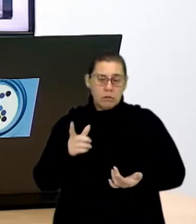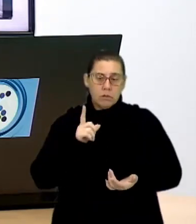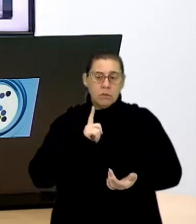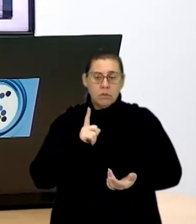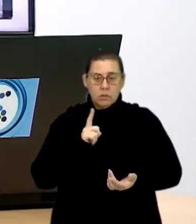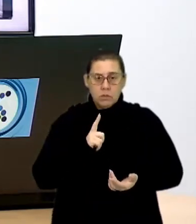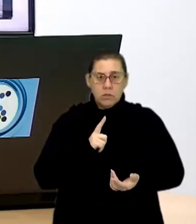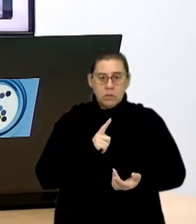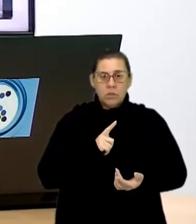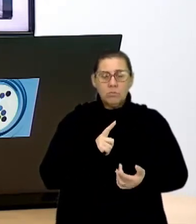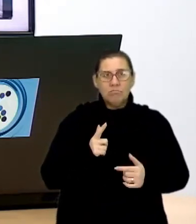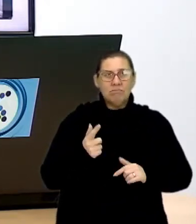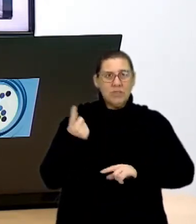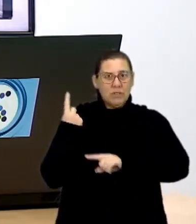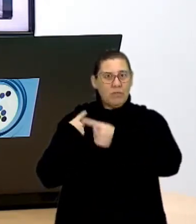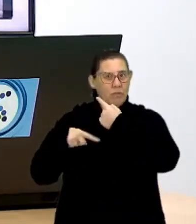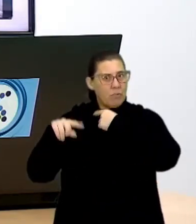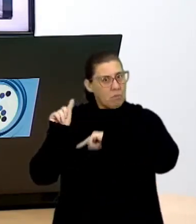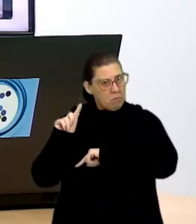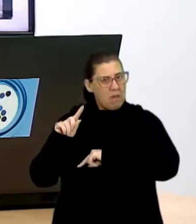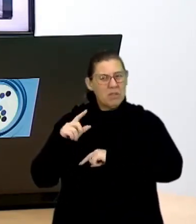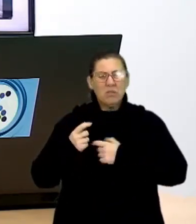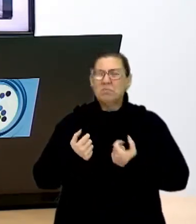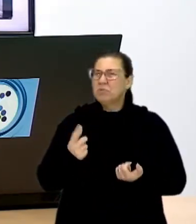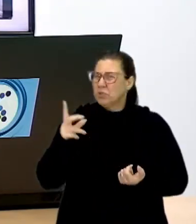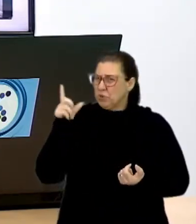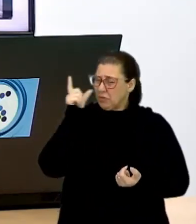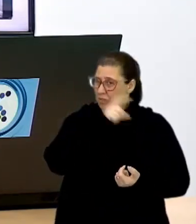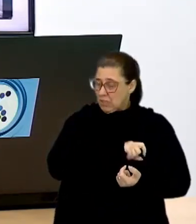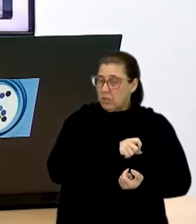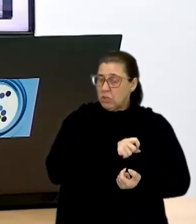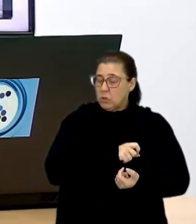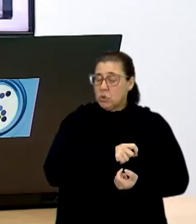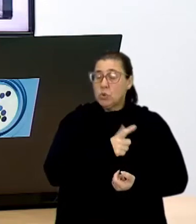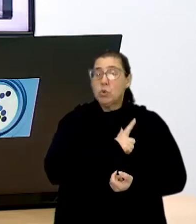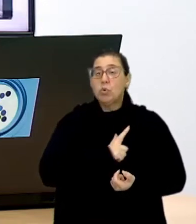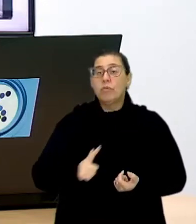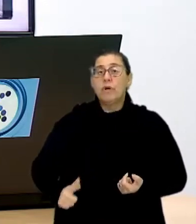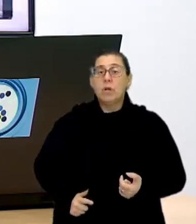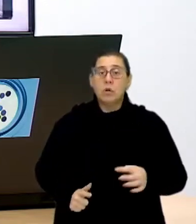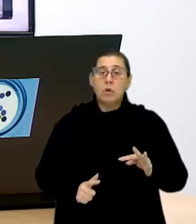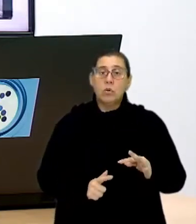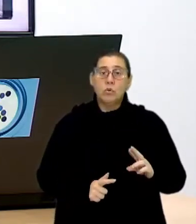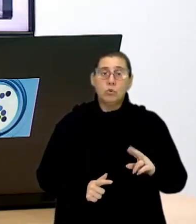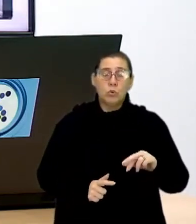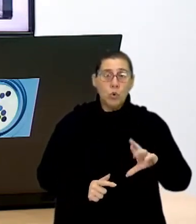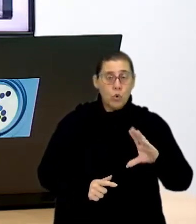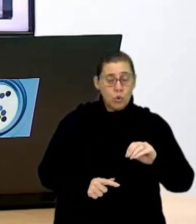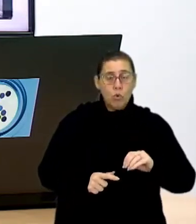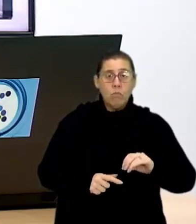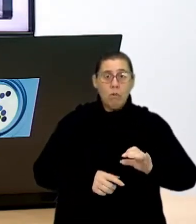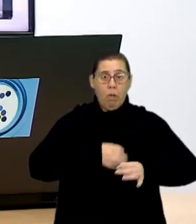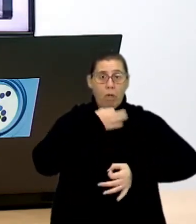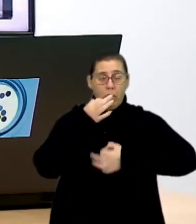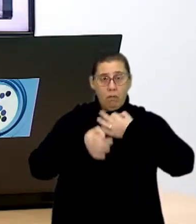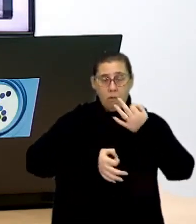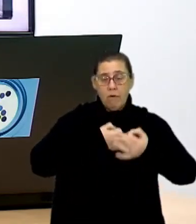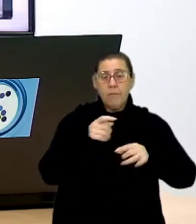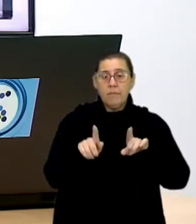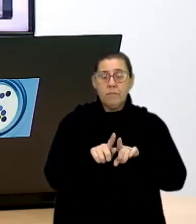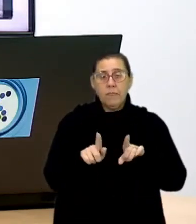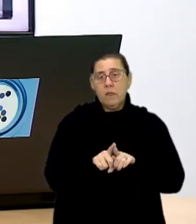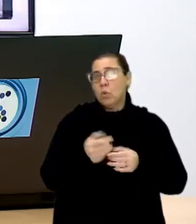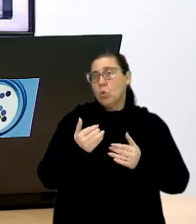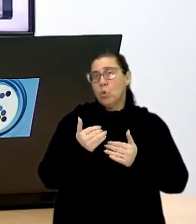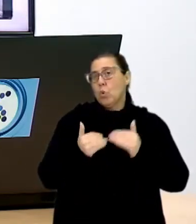uns desdobramentos bastante pesados e o governo turco costuma criticar muito e se posicionar contra